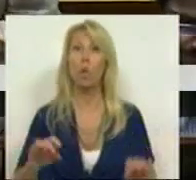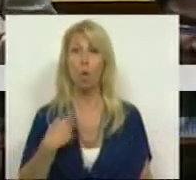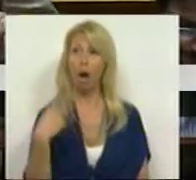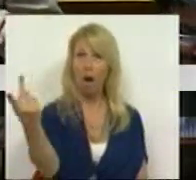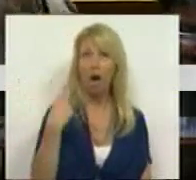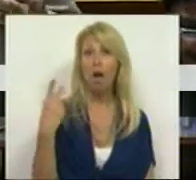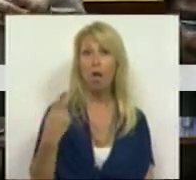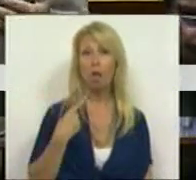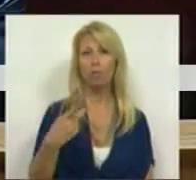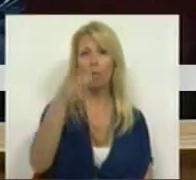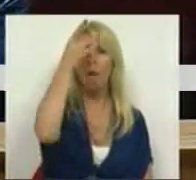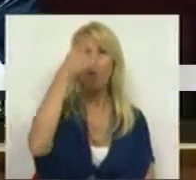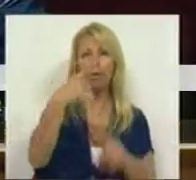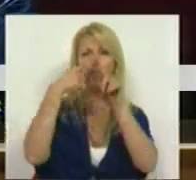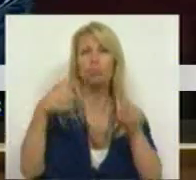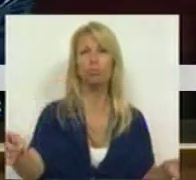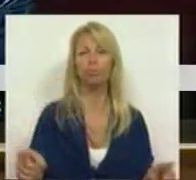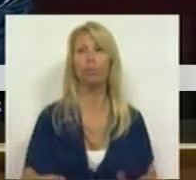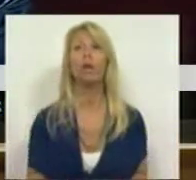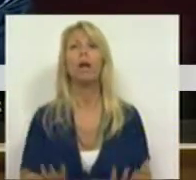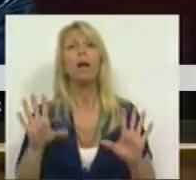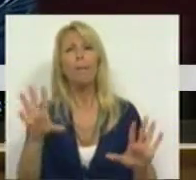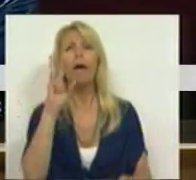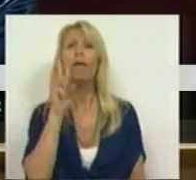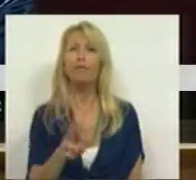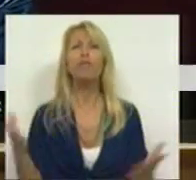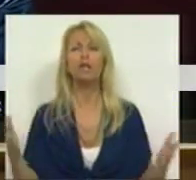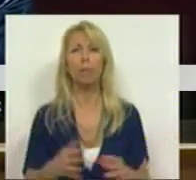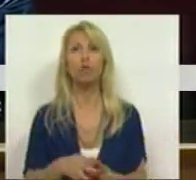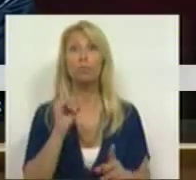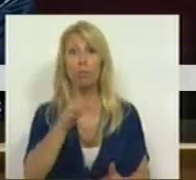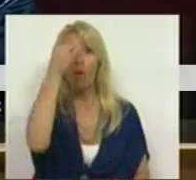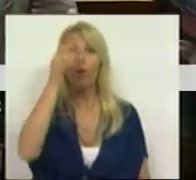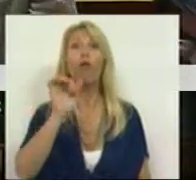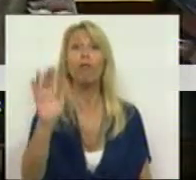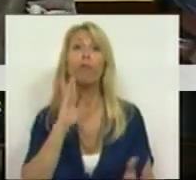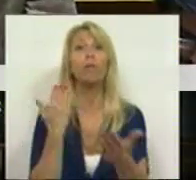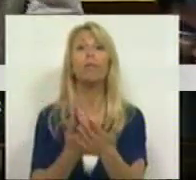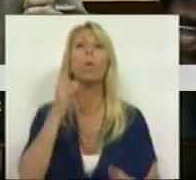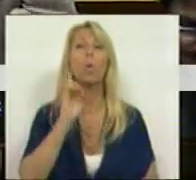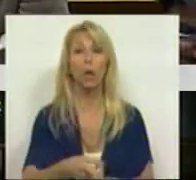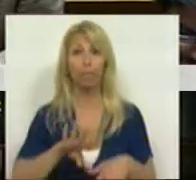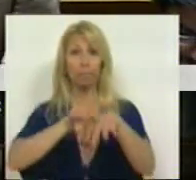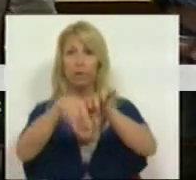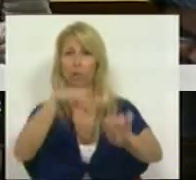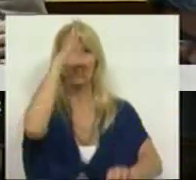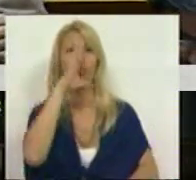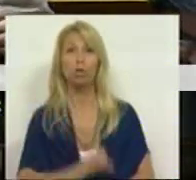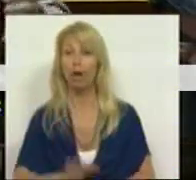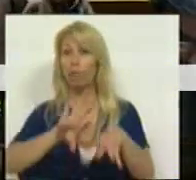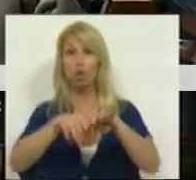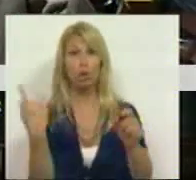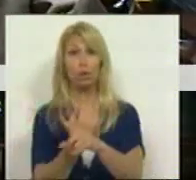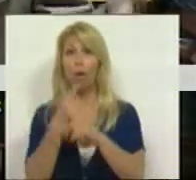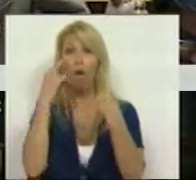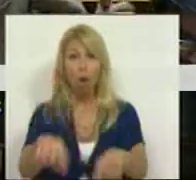da sua, mas vejamos aquilo aonde nos trouxe essa sua visão, essa destruição do Estado, a destruição daquilo que é público.